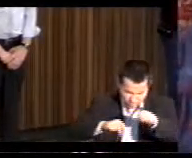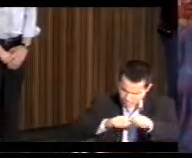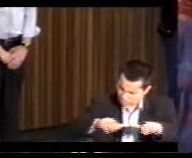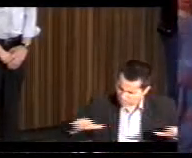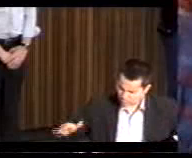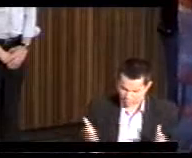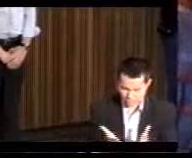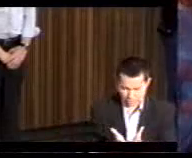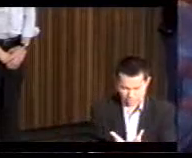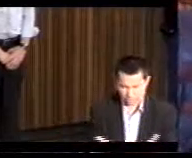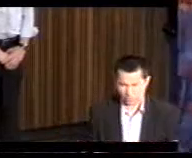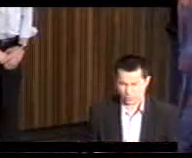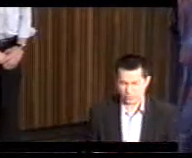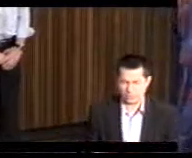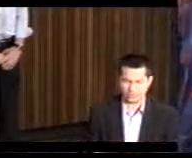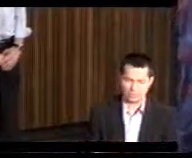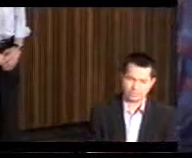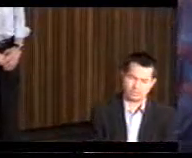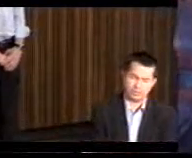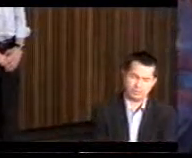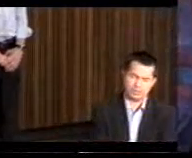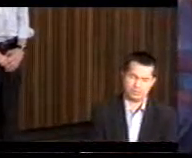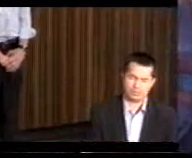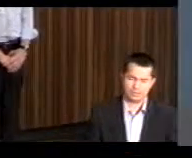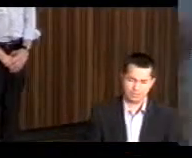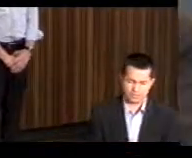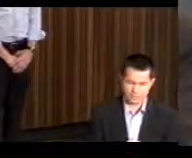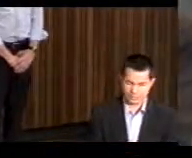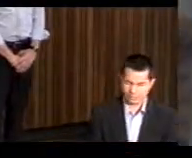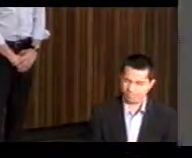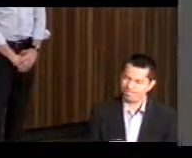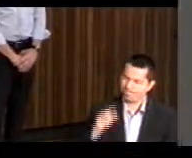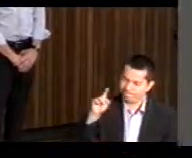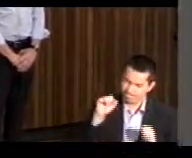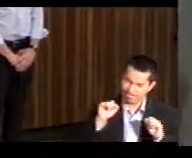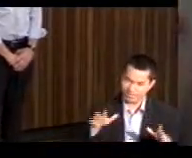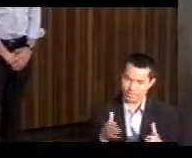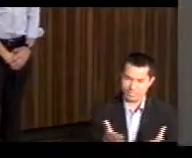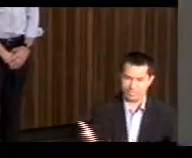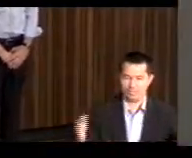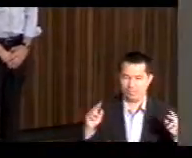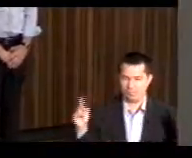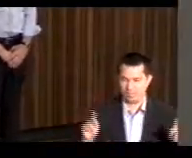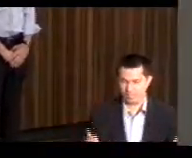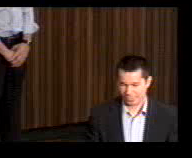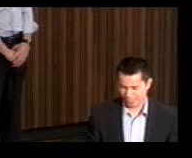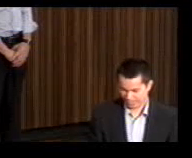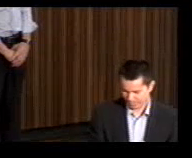e sempre. Amém e amém. Vão na paz do Senhor Jesus.